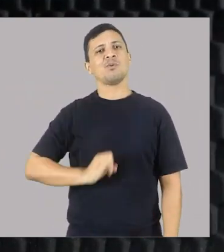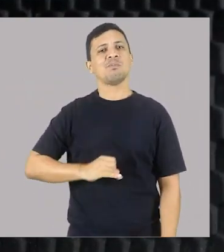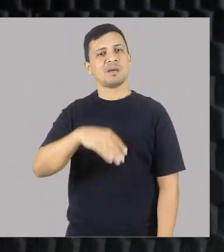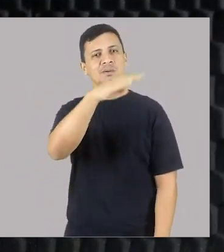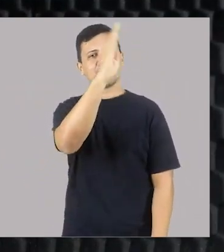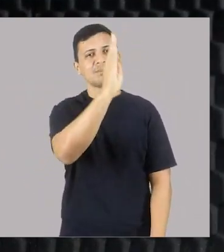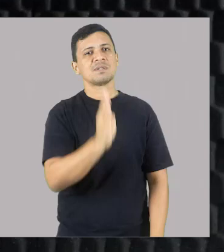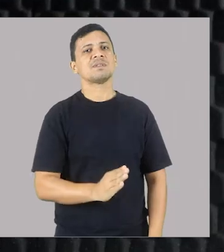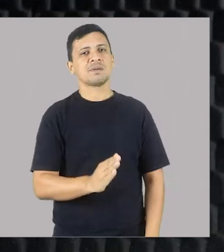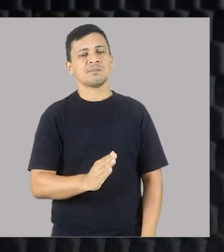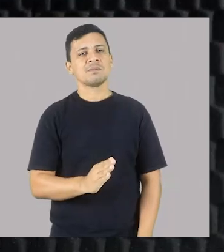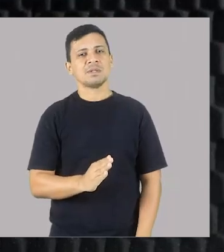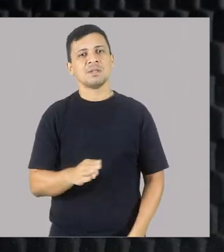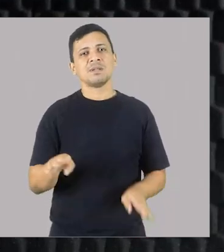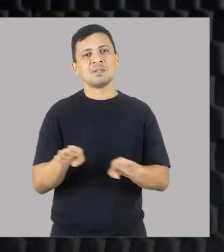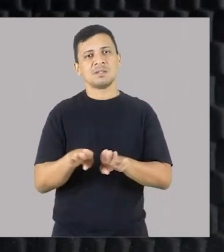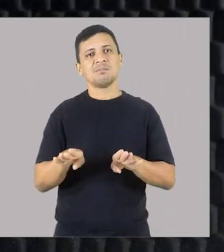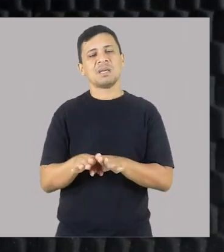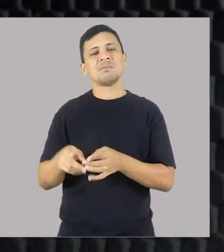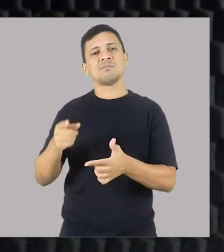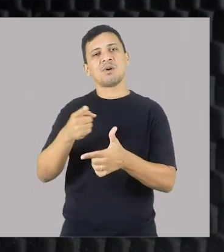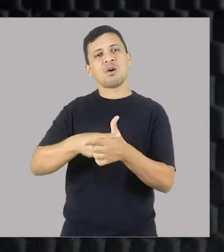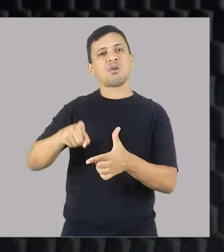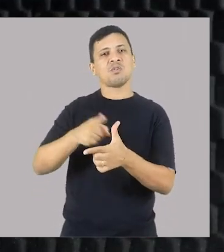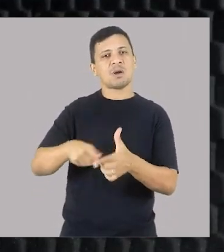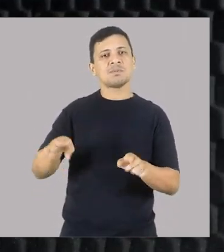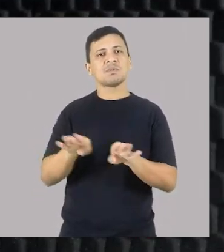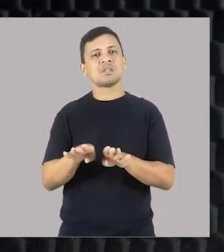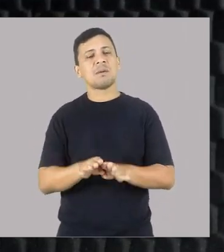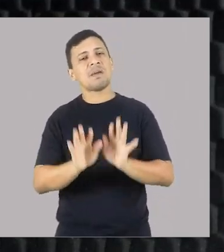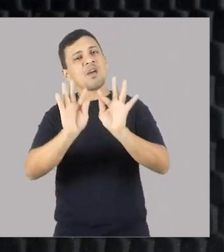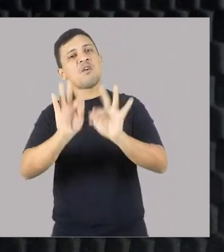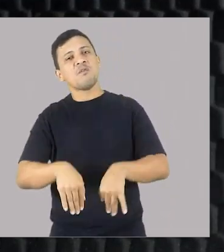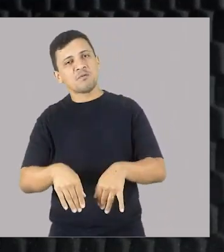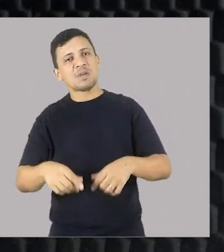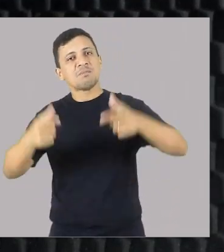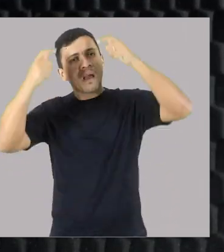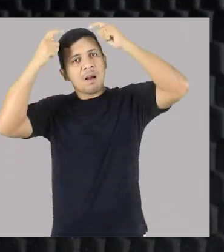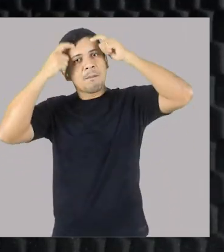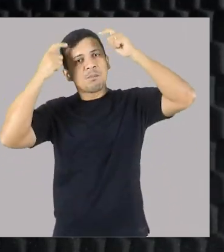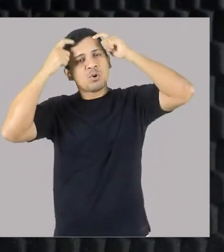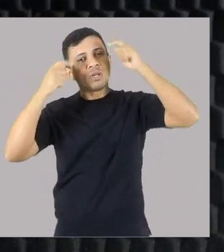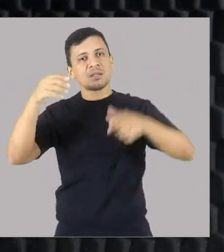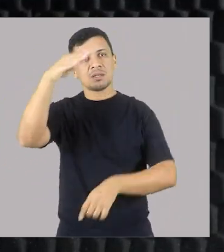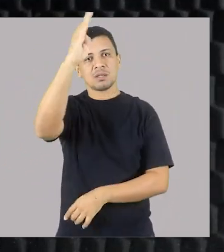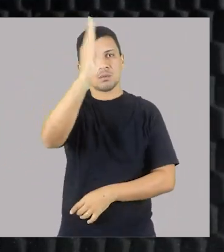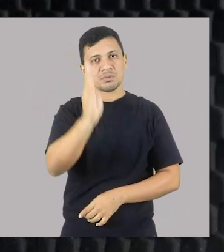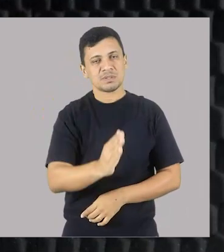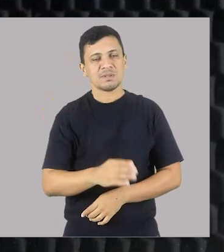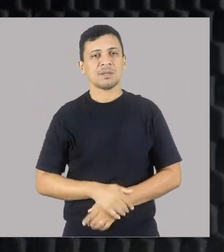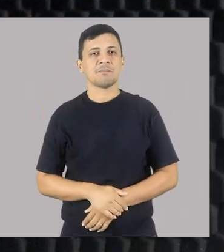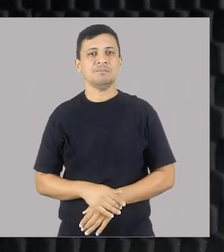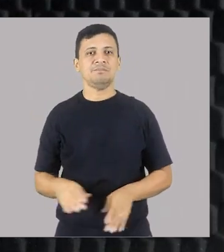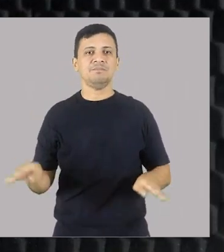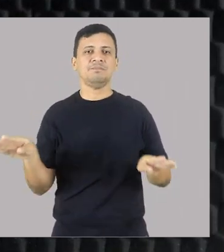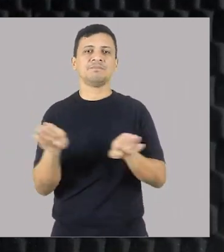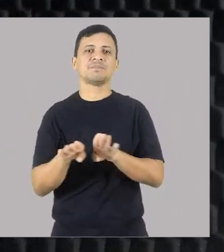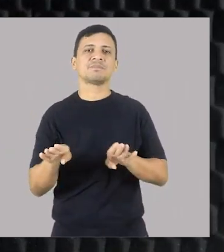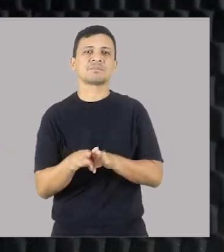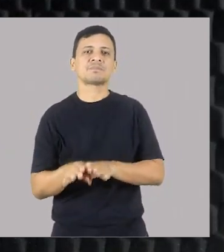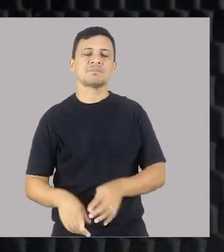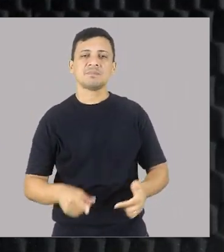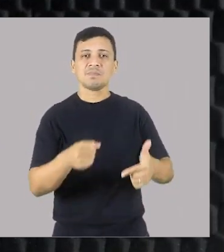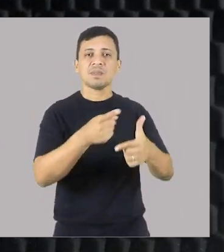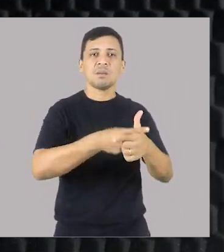dessa forma para o colapso da monarquia brasileira. Nós temos também a questão militar, uma questão